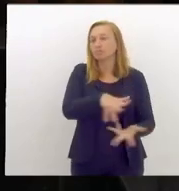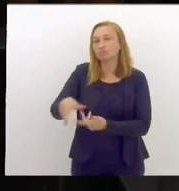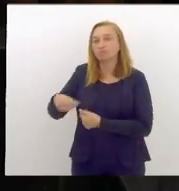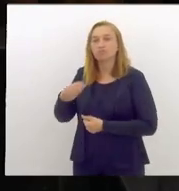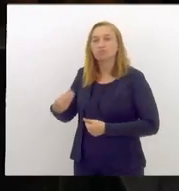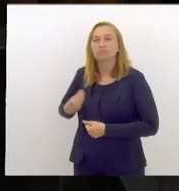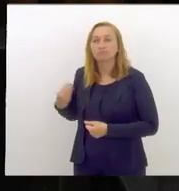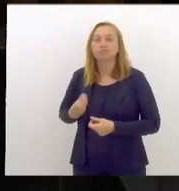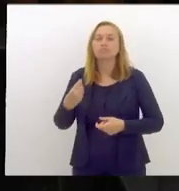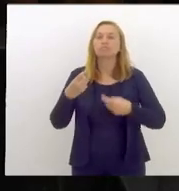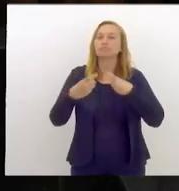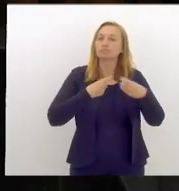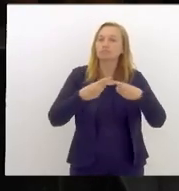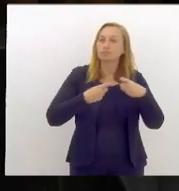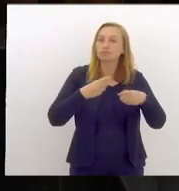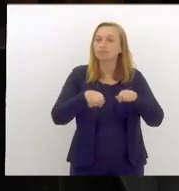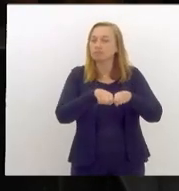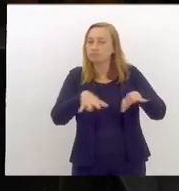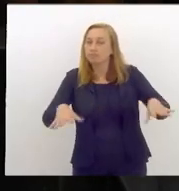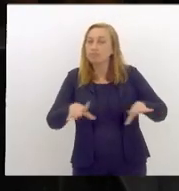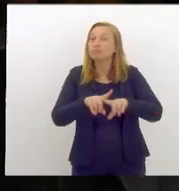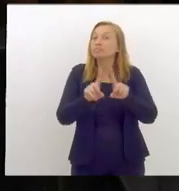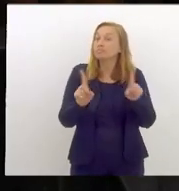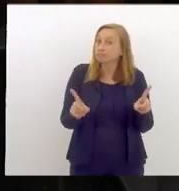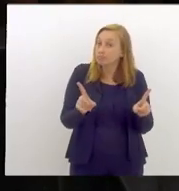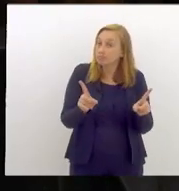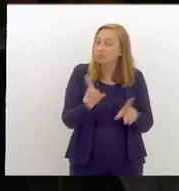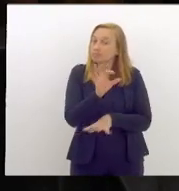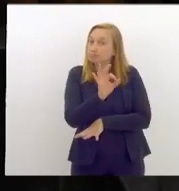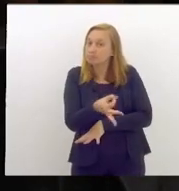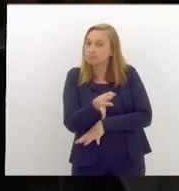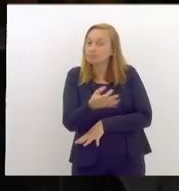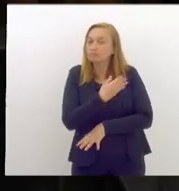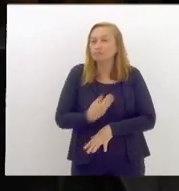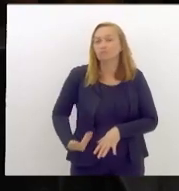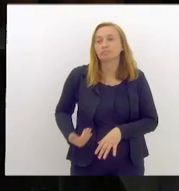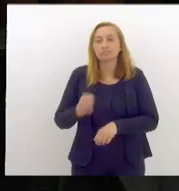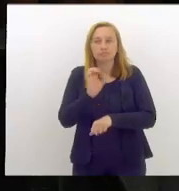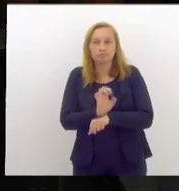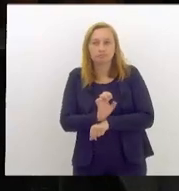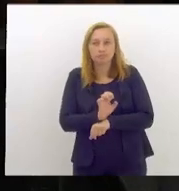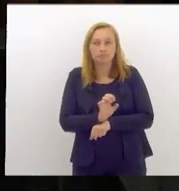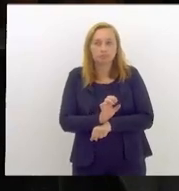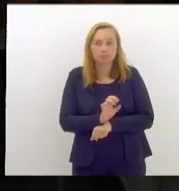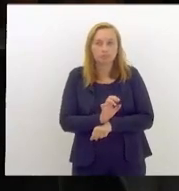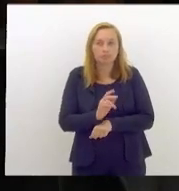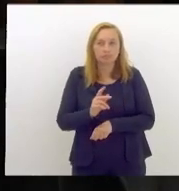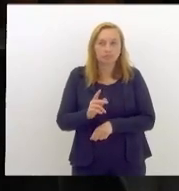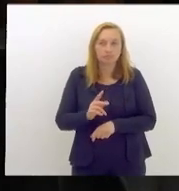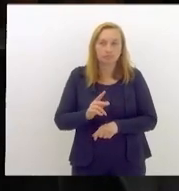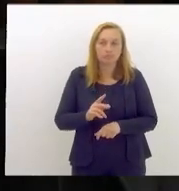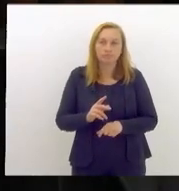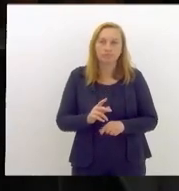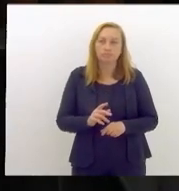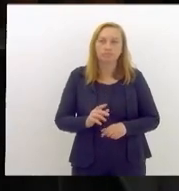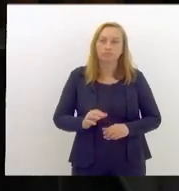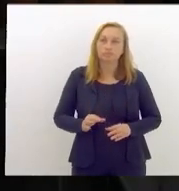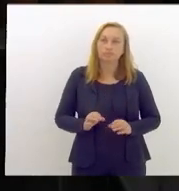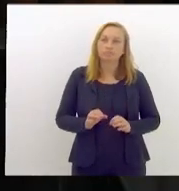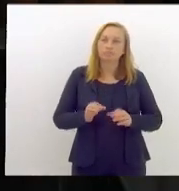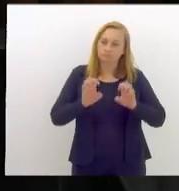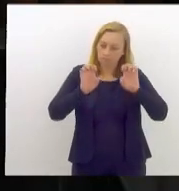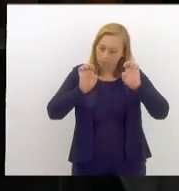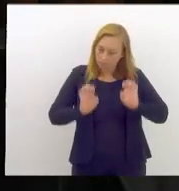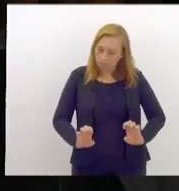de guerra de pandemia mas o fato do Governo do Estado ser se colocado lá de implante pago